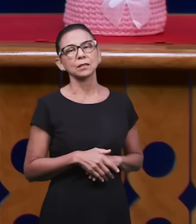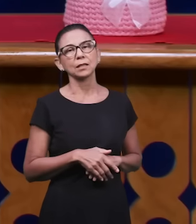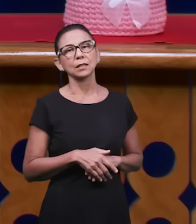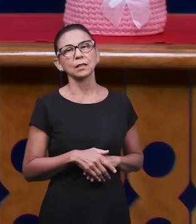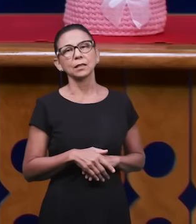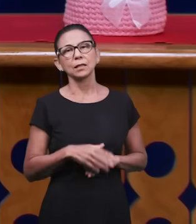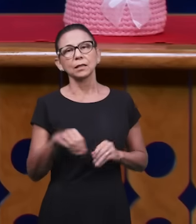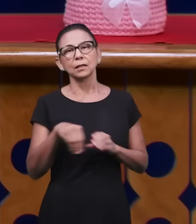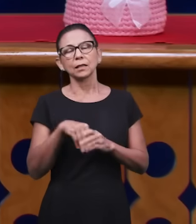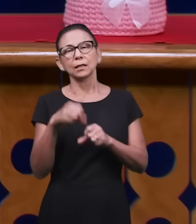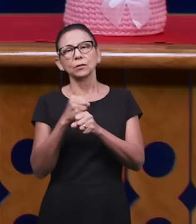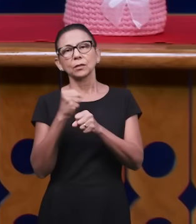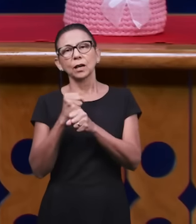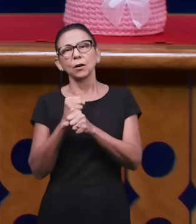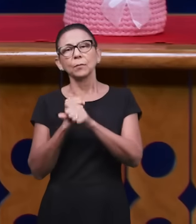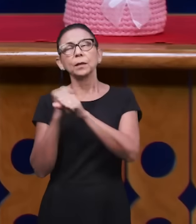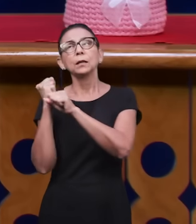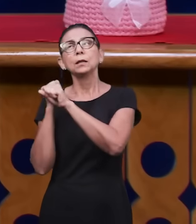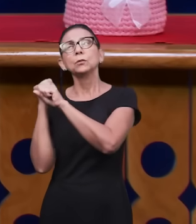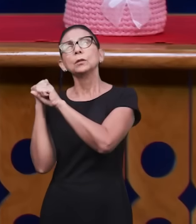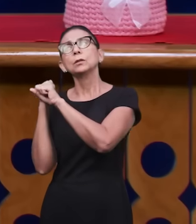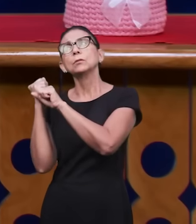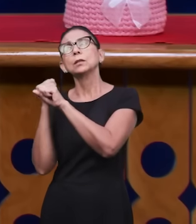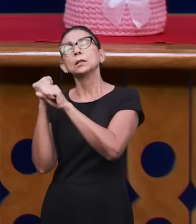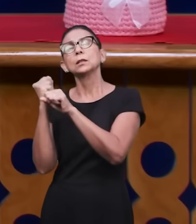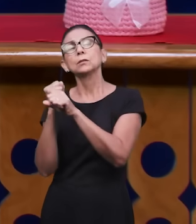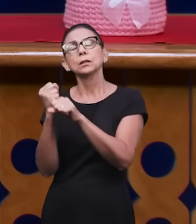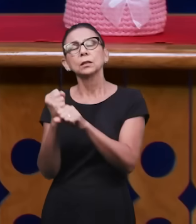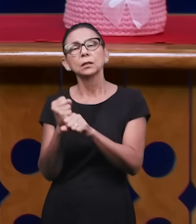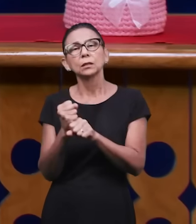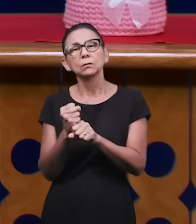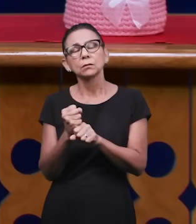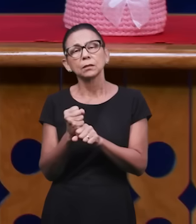e de repente quebra todo esse processo. Né?